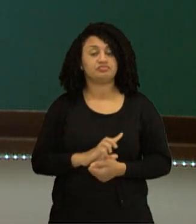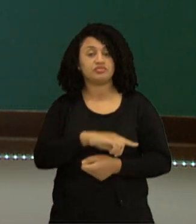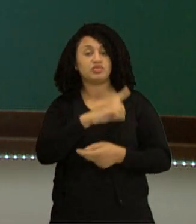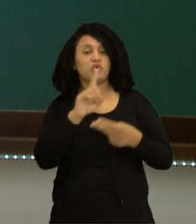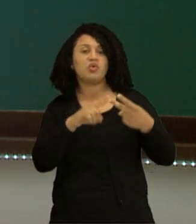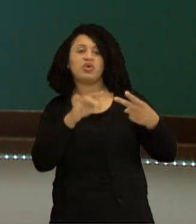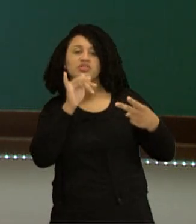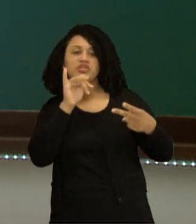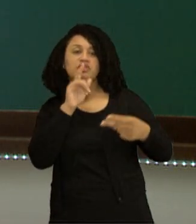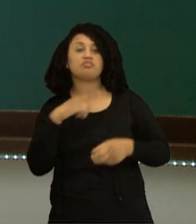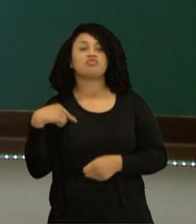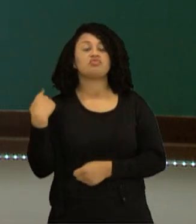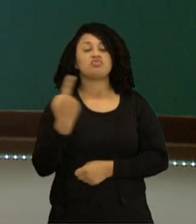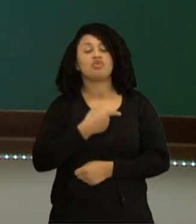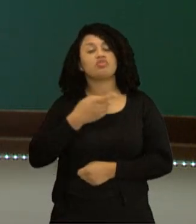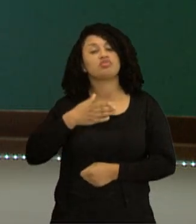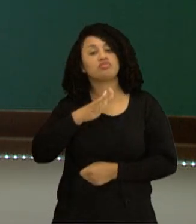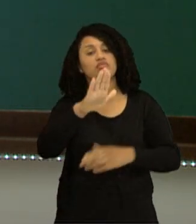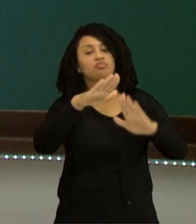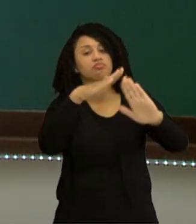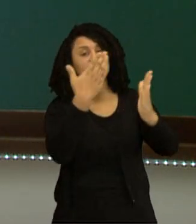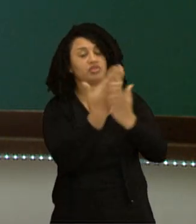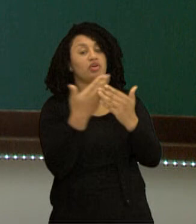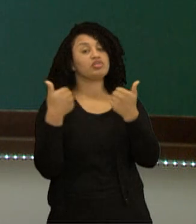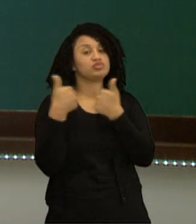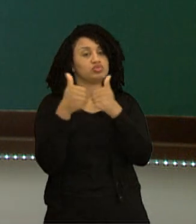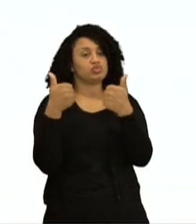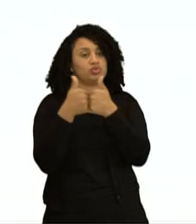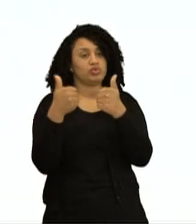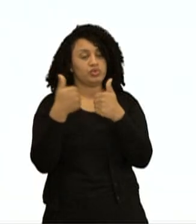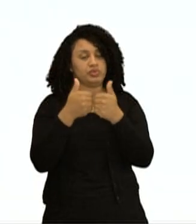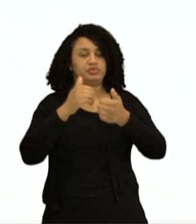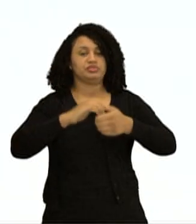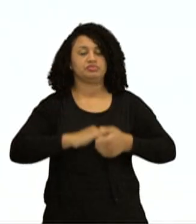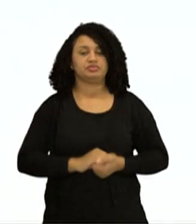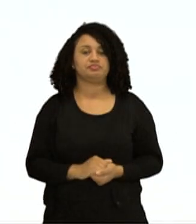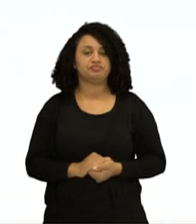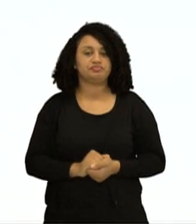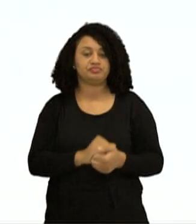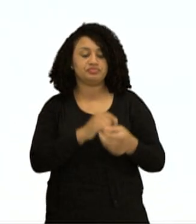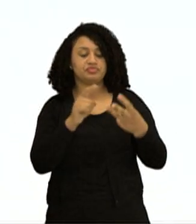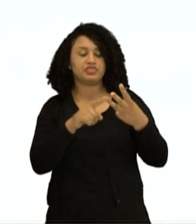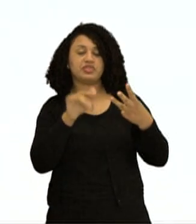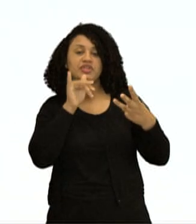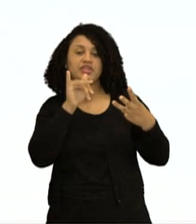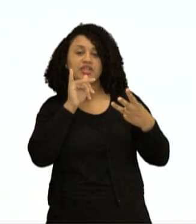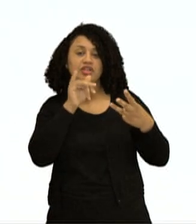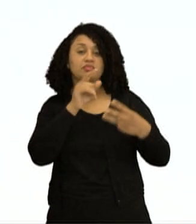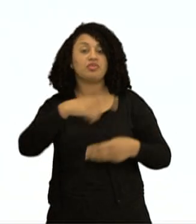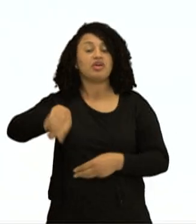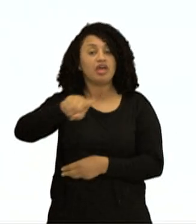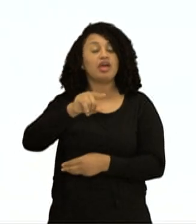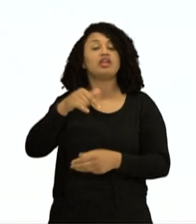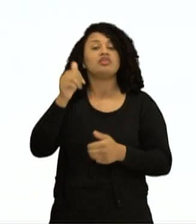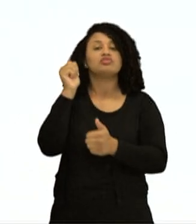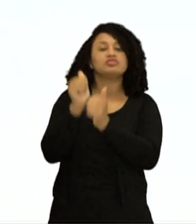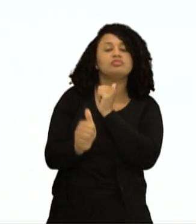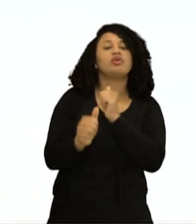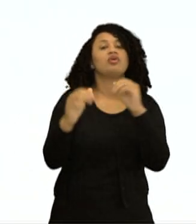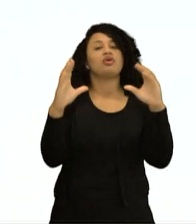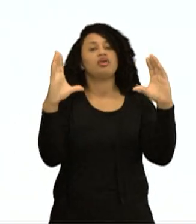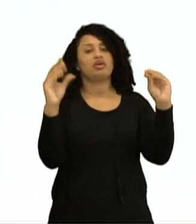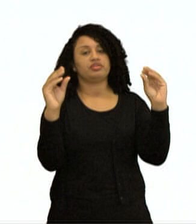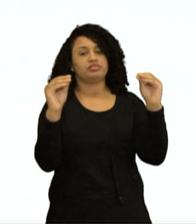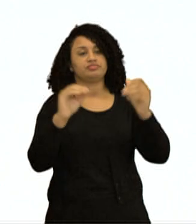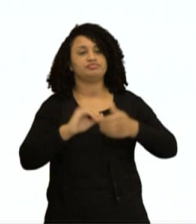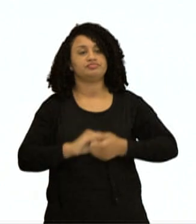ônibus. They play soccer at night. Eles jogam futebol à noite. E aí eu tenho